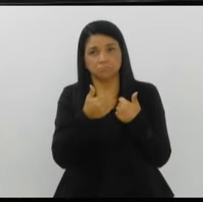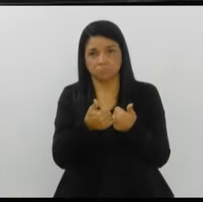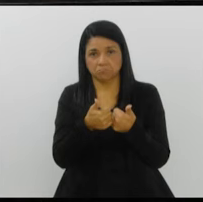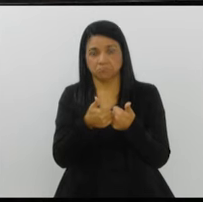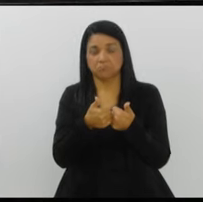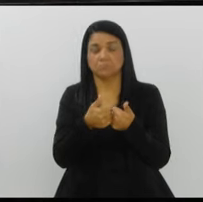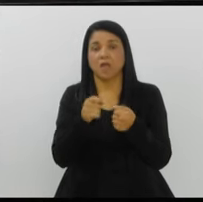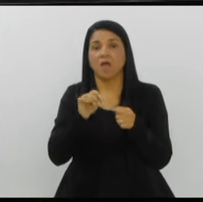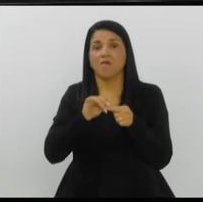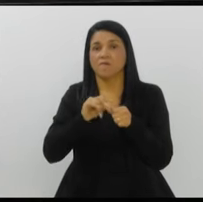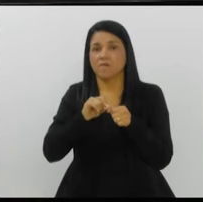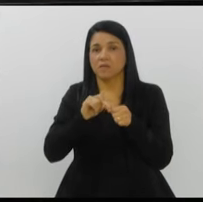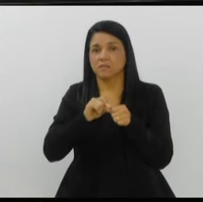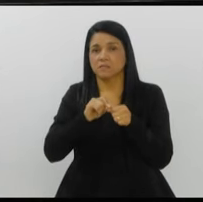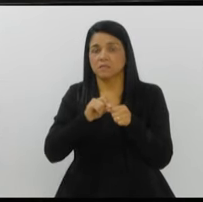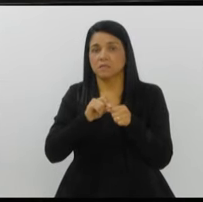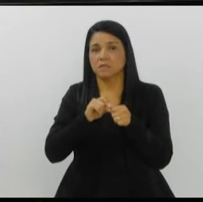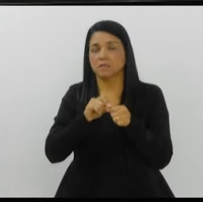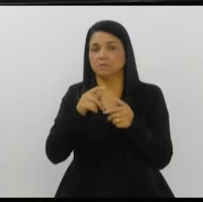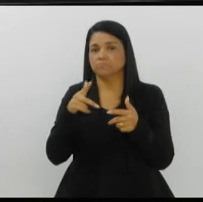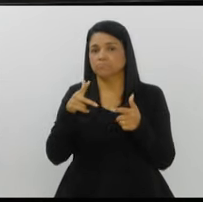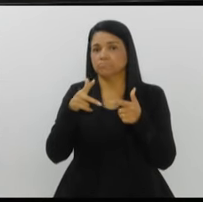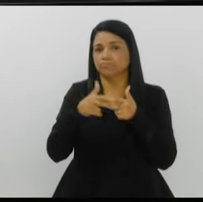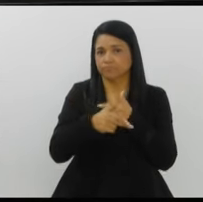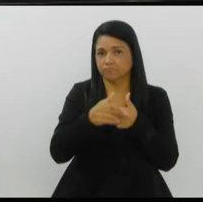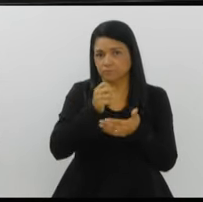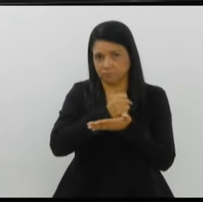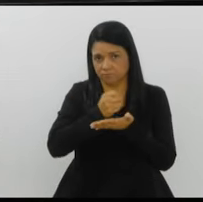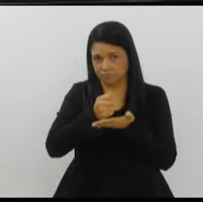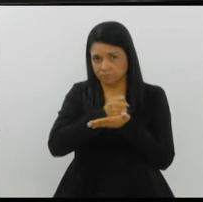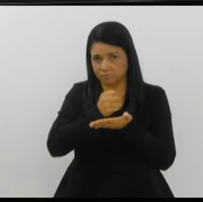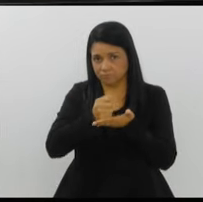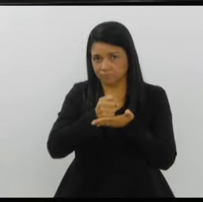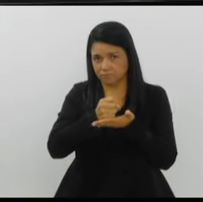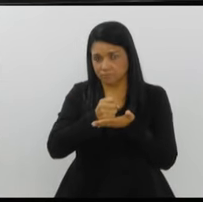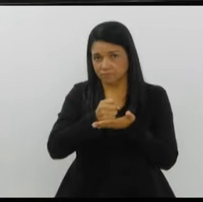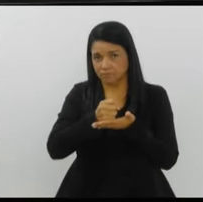para fazer a intervenção e